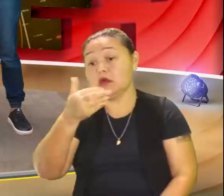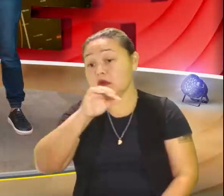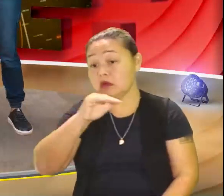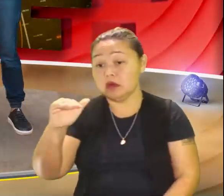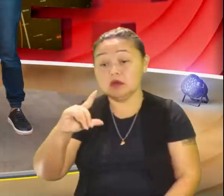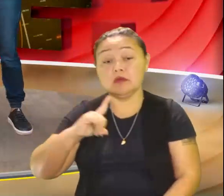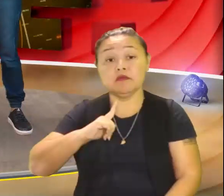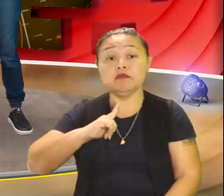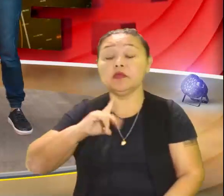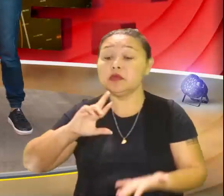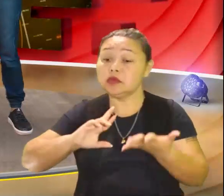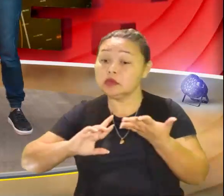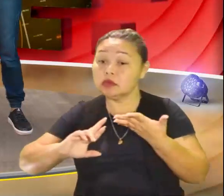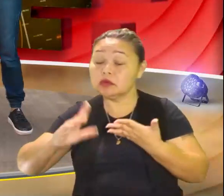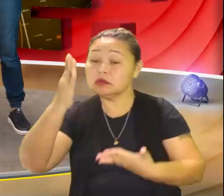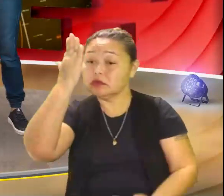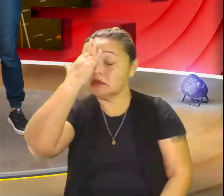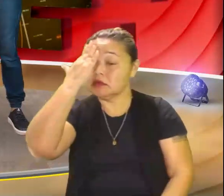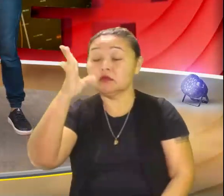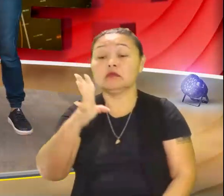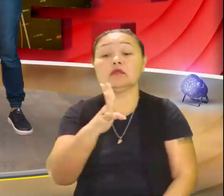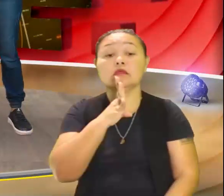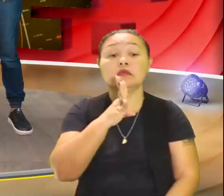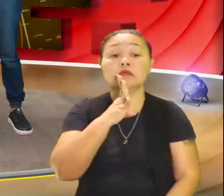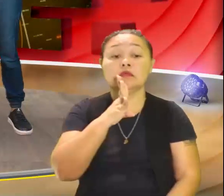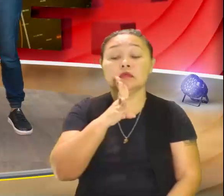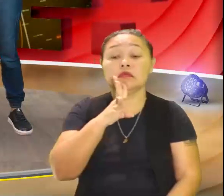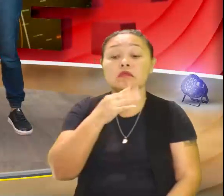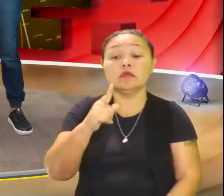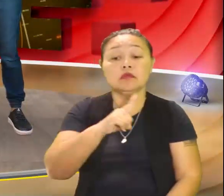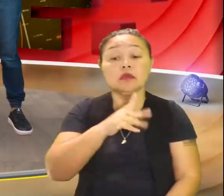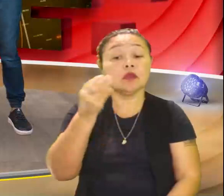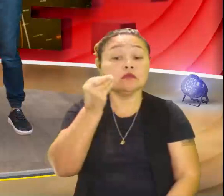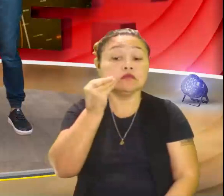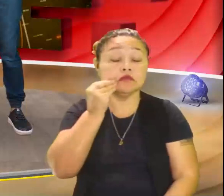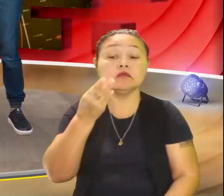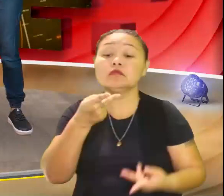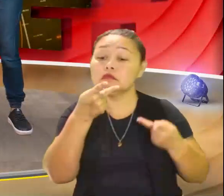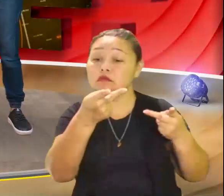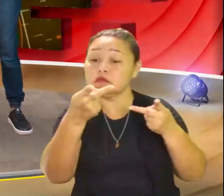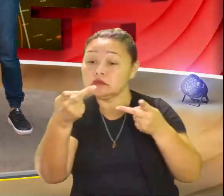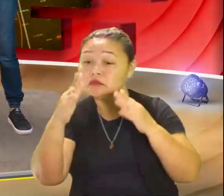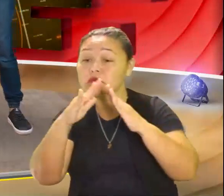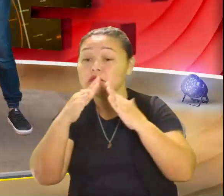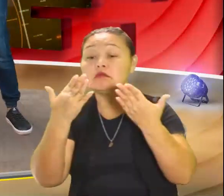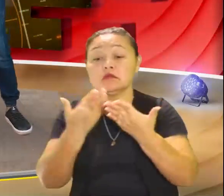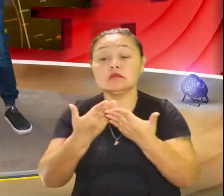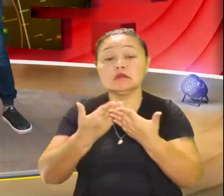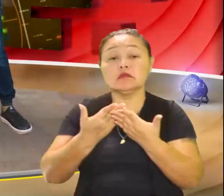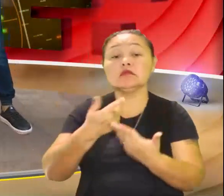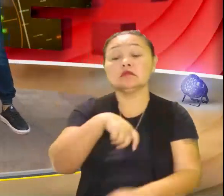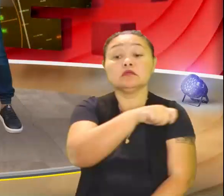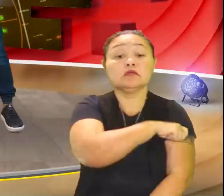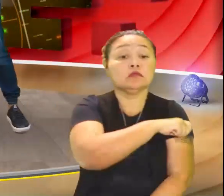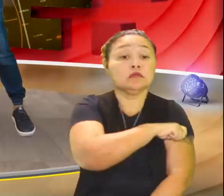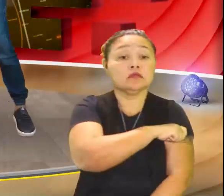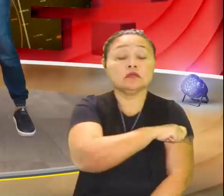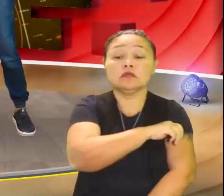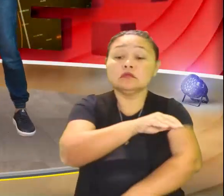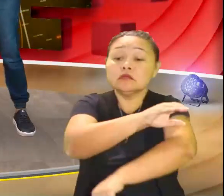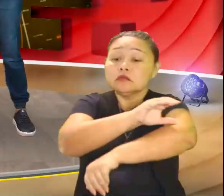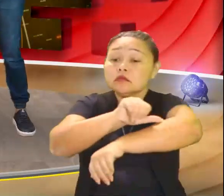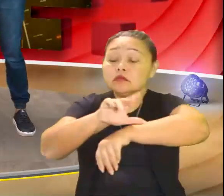Isso. É toda uma realidade que a gente sabe, que a gente conhece, quando a gente tem a oportunidade de visitar vocês nas escolas, né? Aluno aí